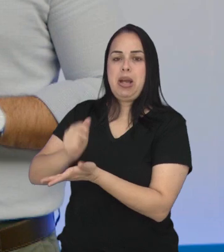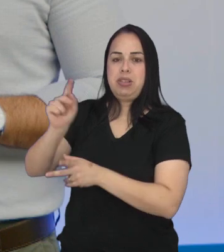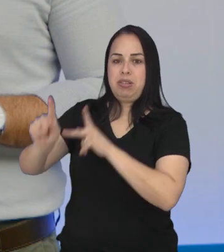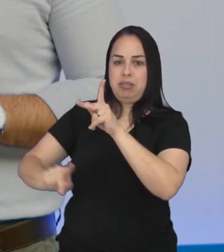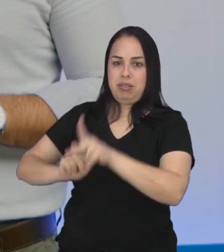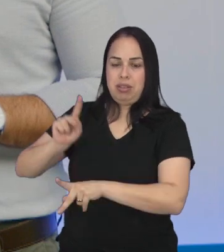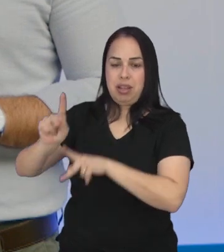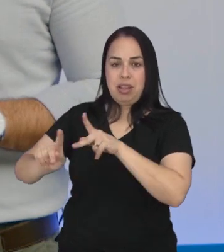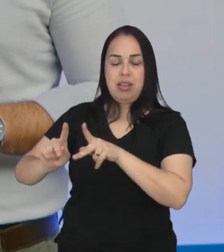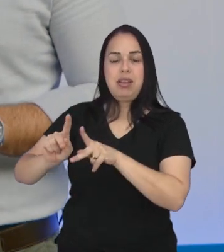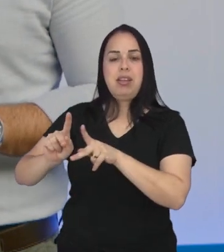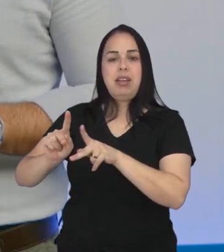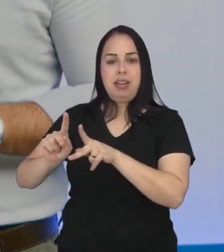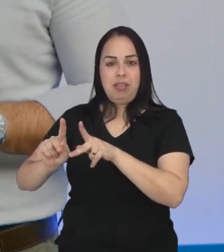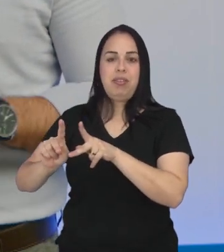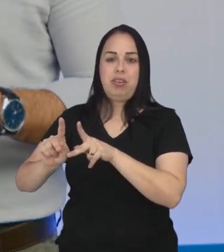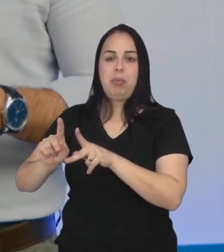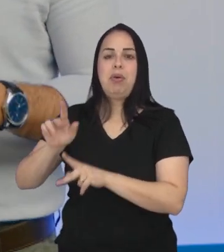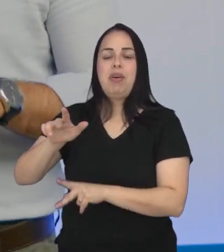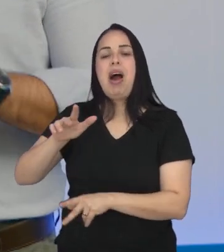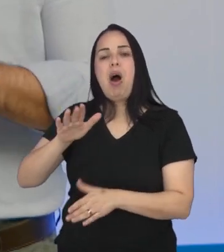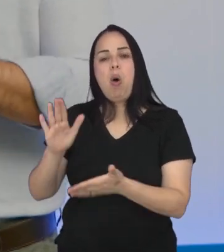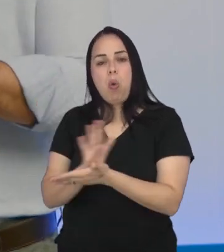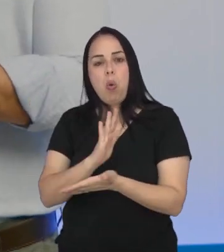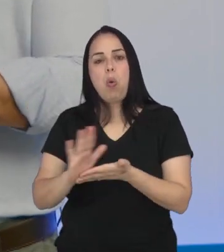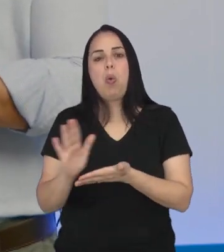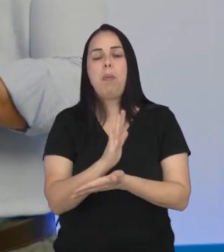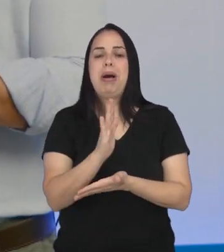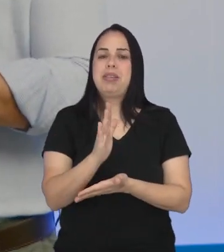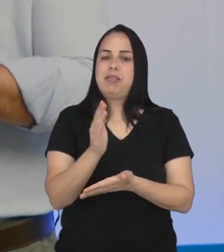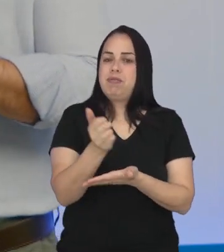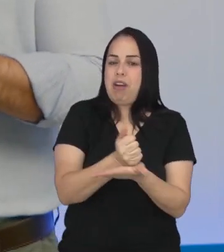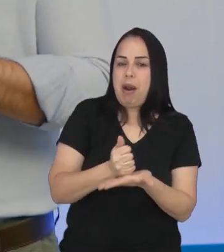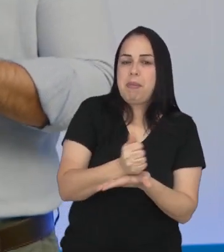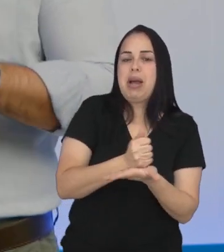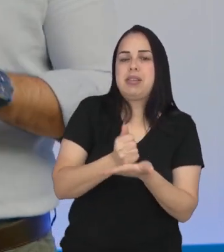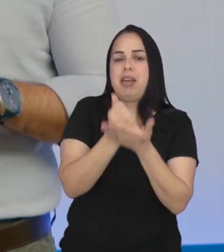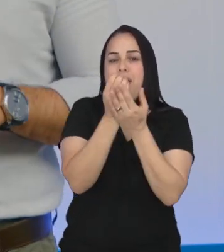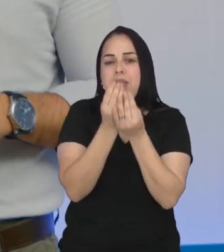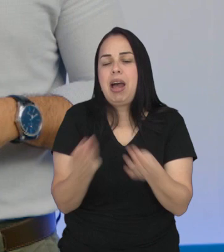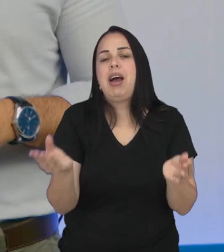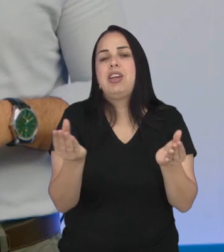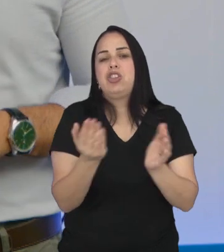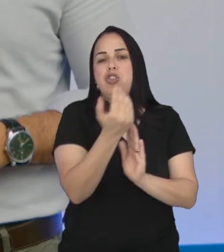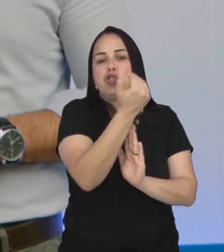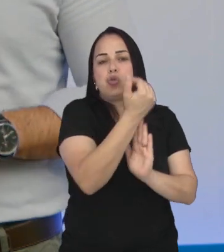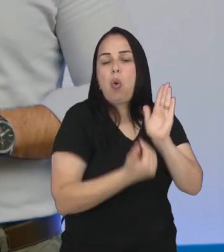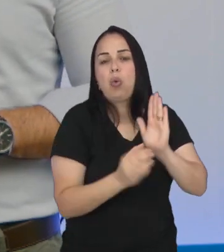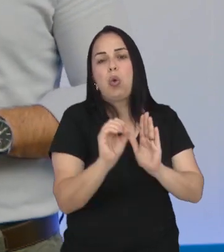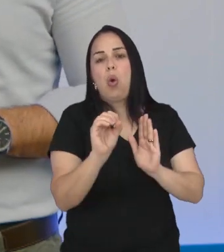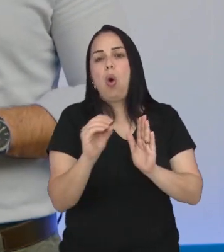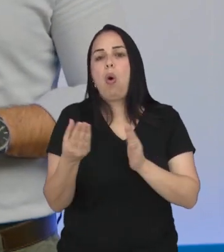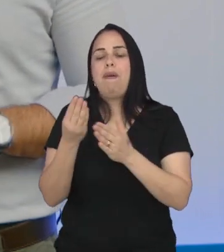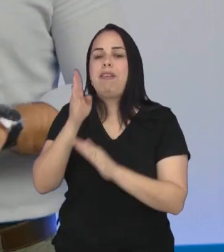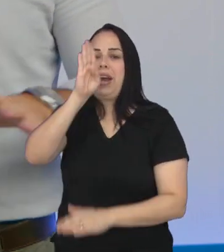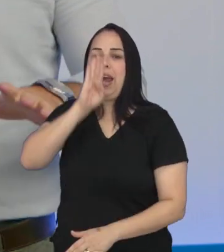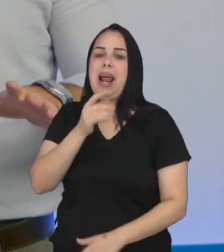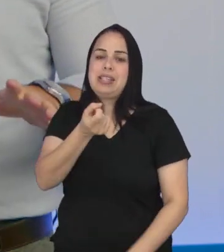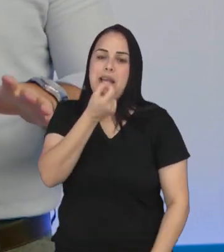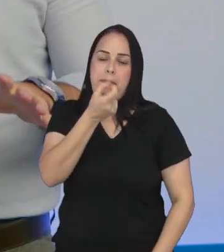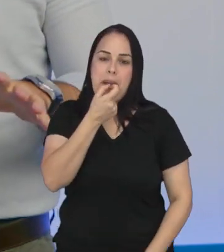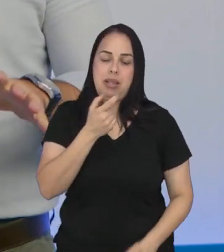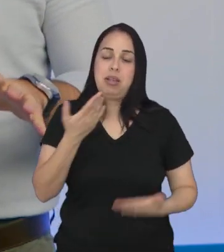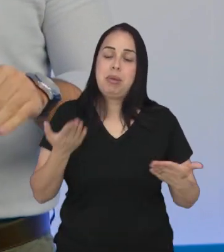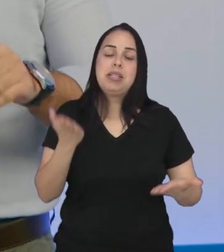permite que farmácias privadas ofereçam medicamentos para 11 doenças de forma gratuita ou com desconto e para explicar melhor como